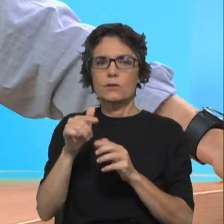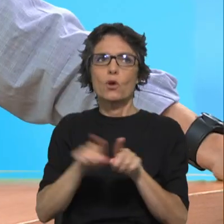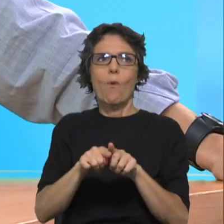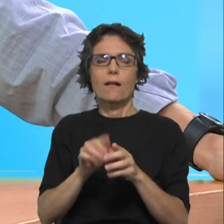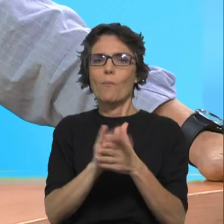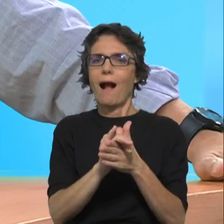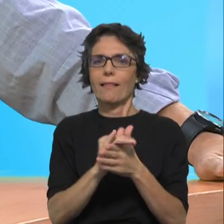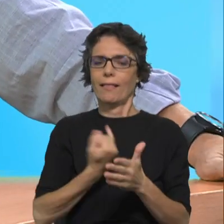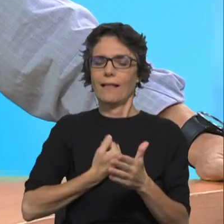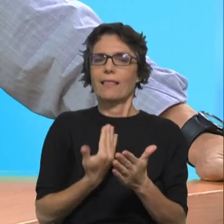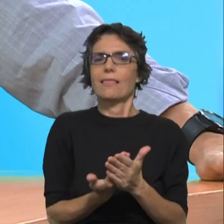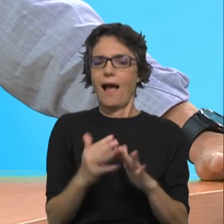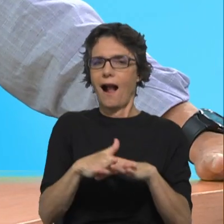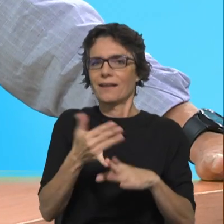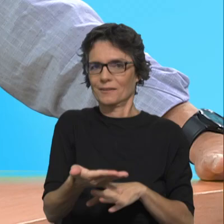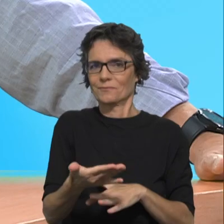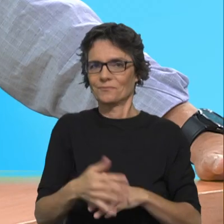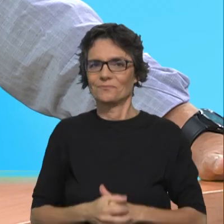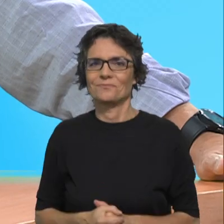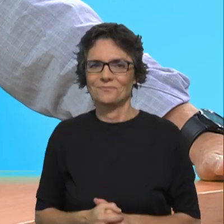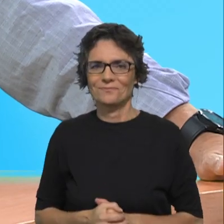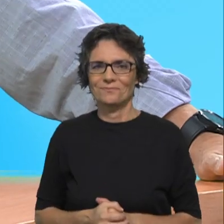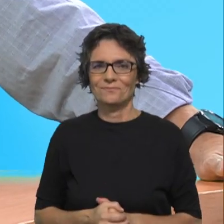identitária desta rede. Foi